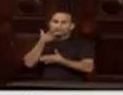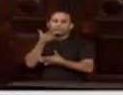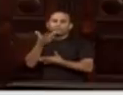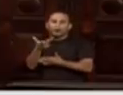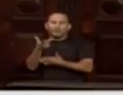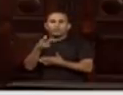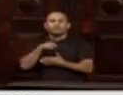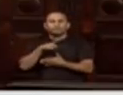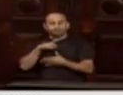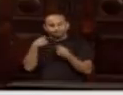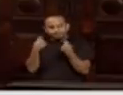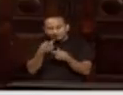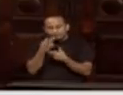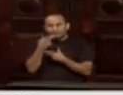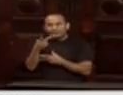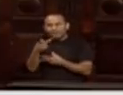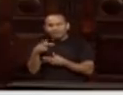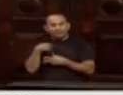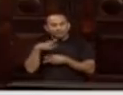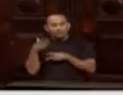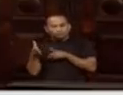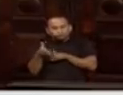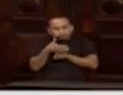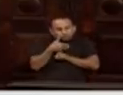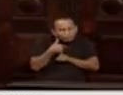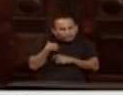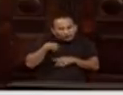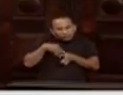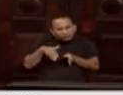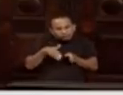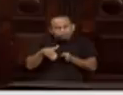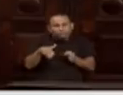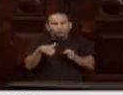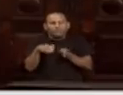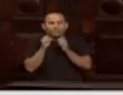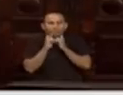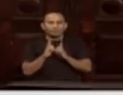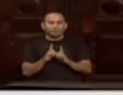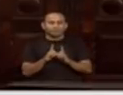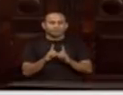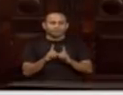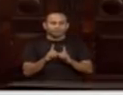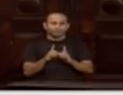o que tem que ser dito e não ficar se escondendo pelos corredores da mancha brilhante